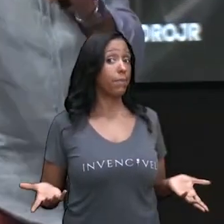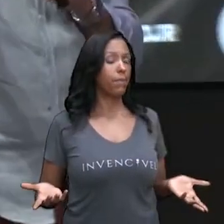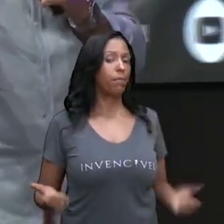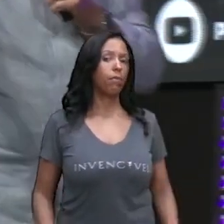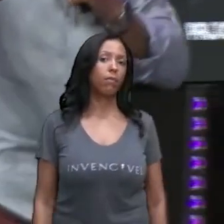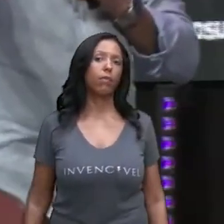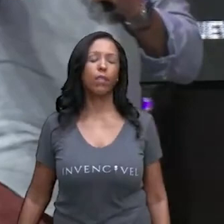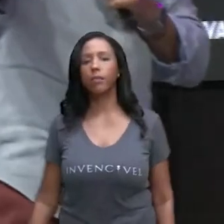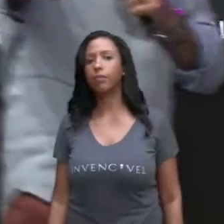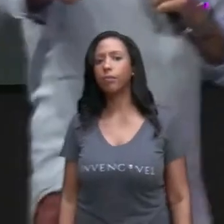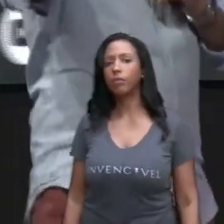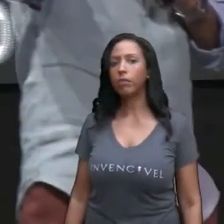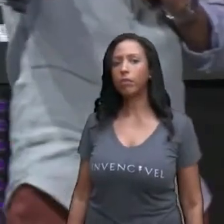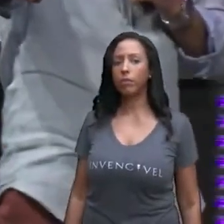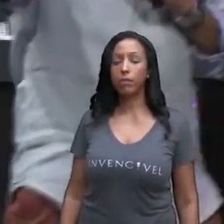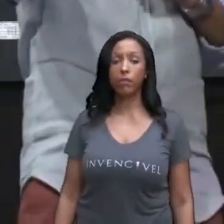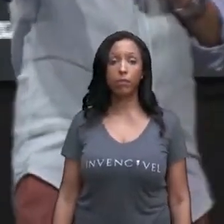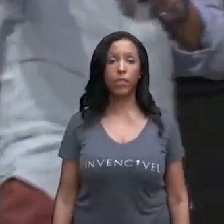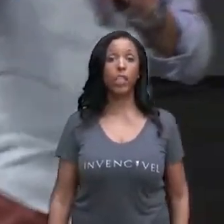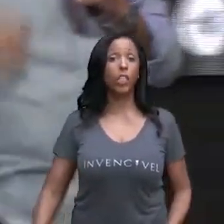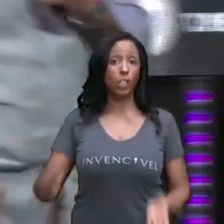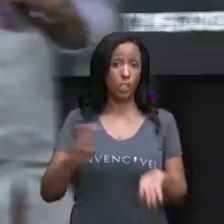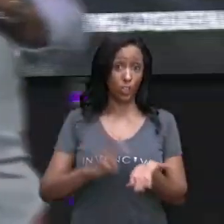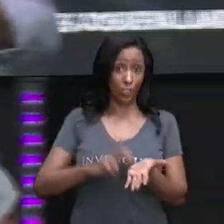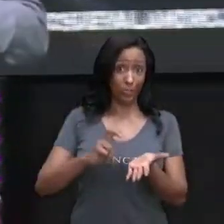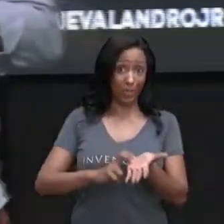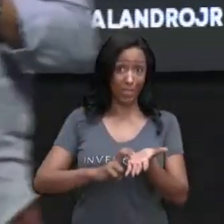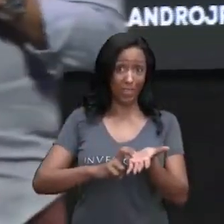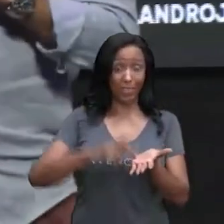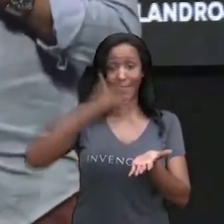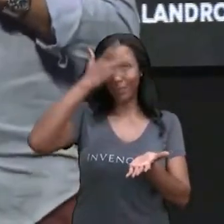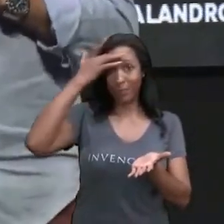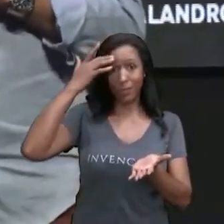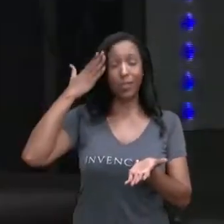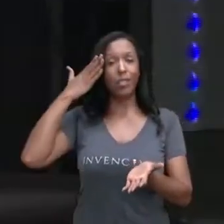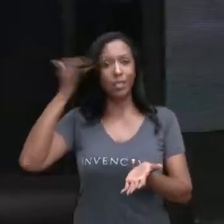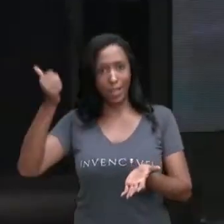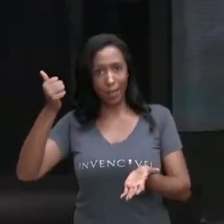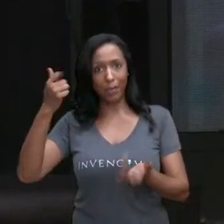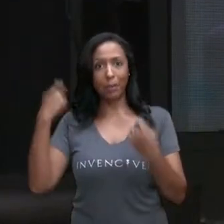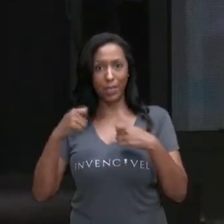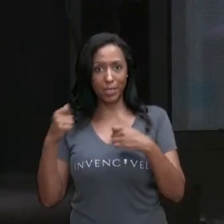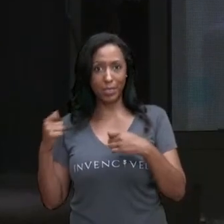De manhã, ela sabe que tem que vir na igreja com vocês? Tem uma regrinha lá de vir à igreja